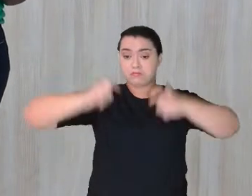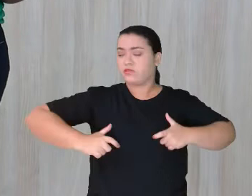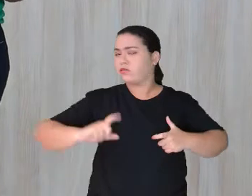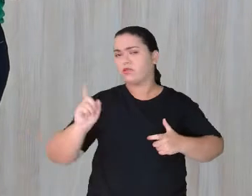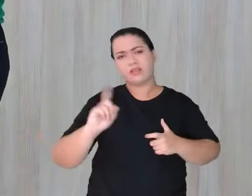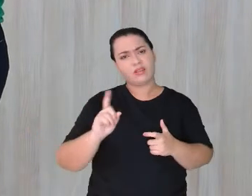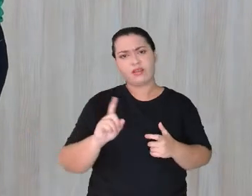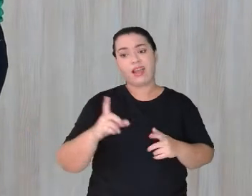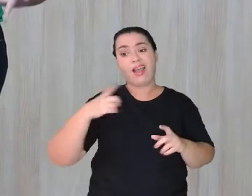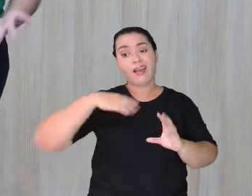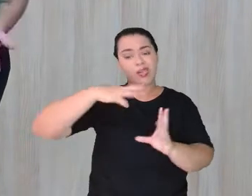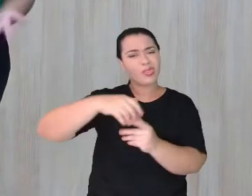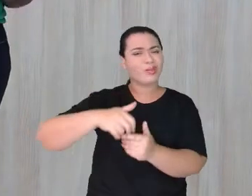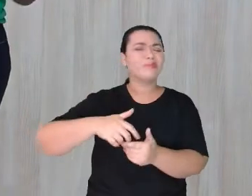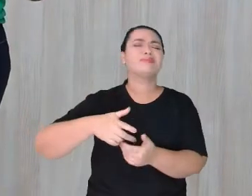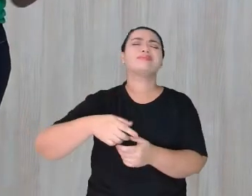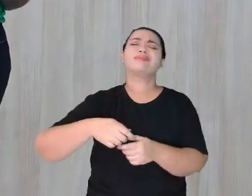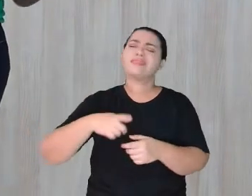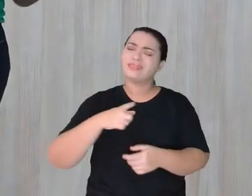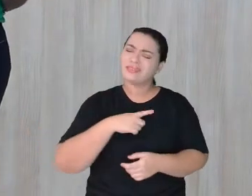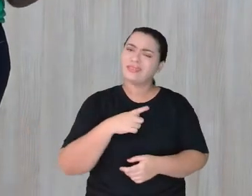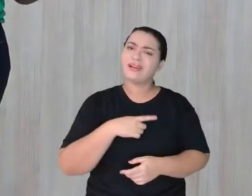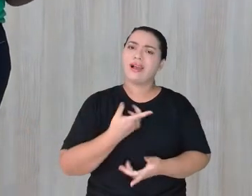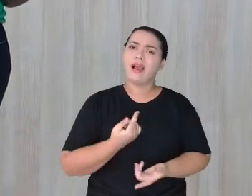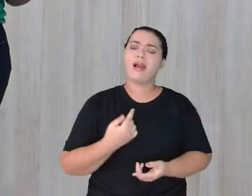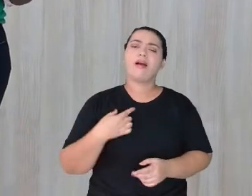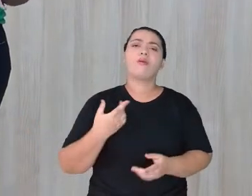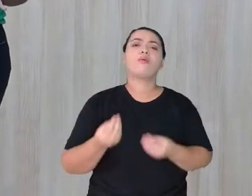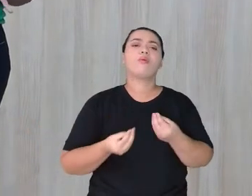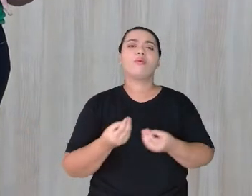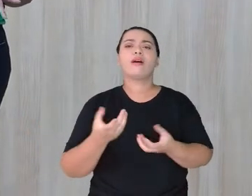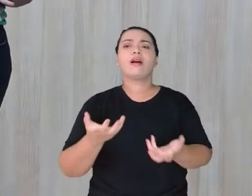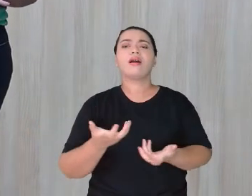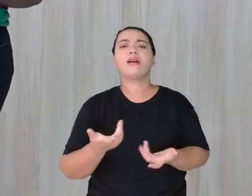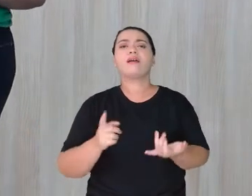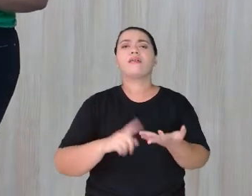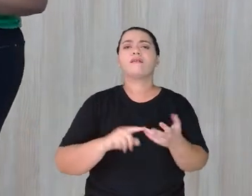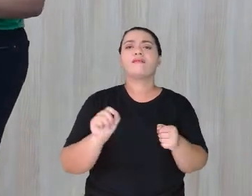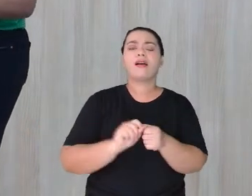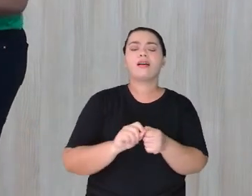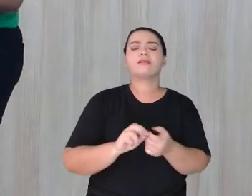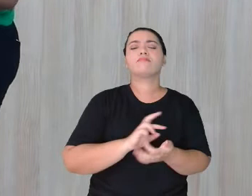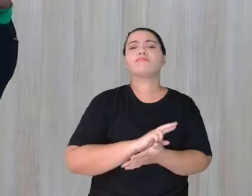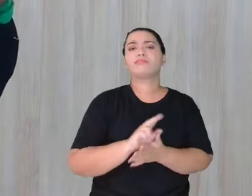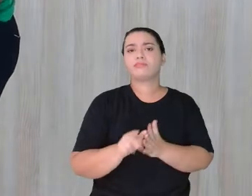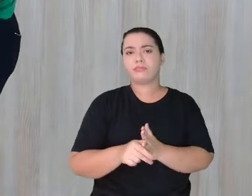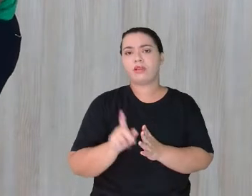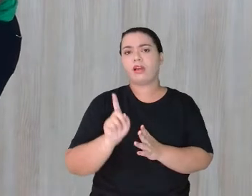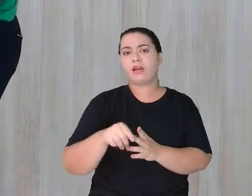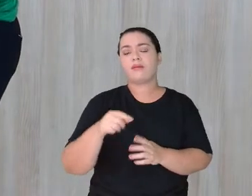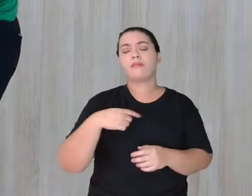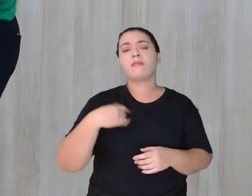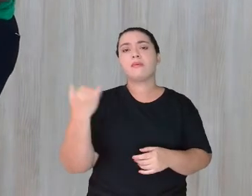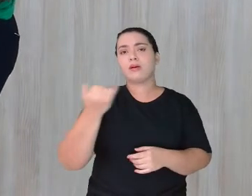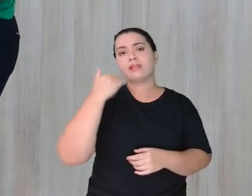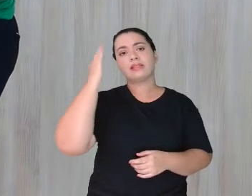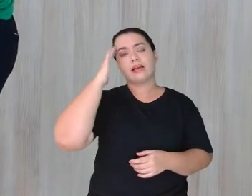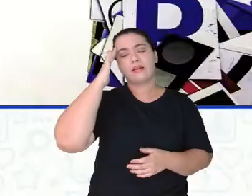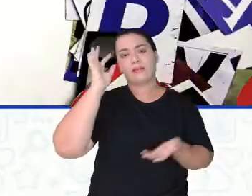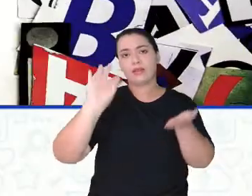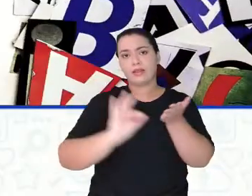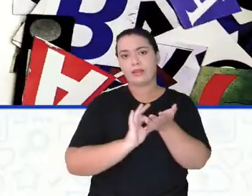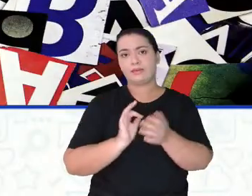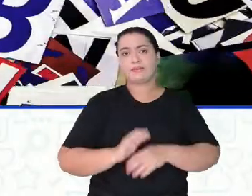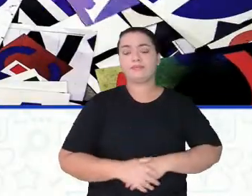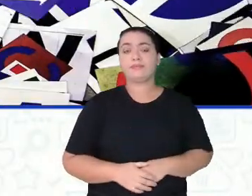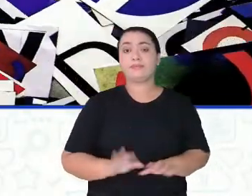está no mundo imparcialmente. Todo mundo tem uma posição. Então, saber de quem é a autoria é importante também. O que mais? A